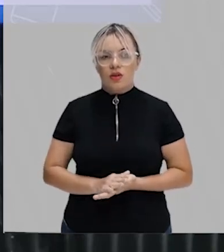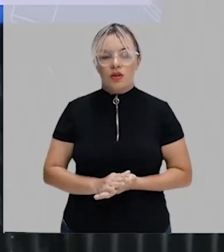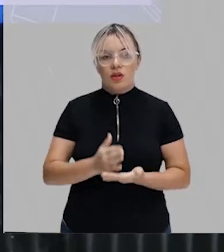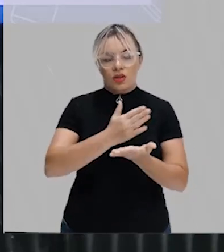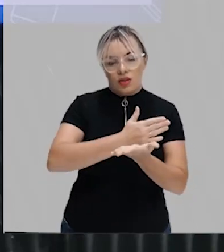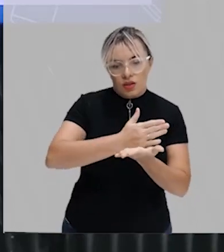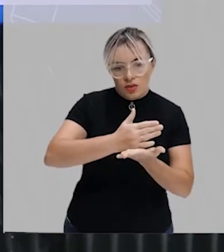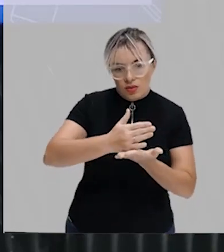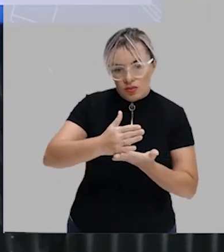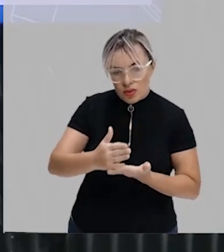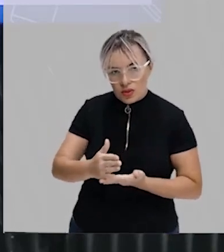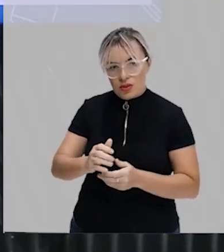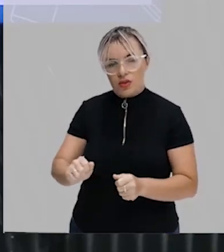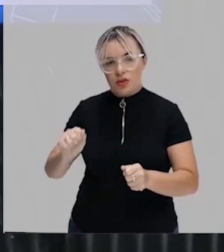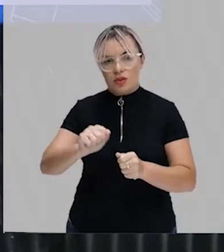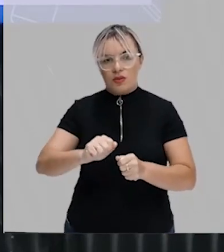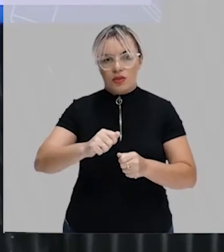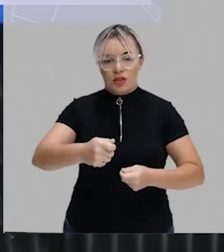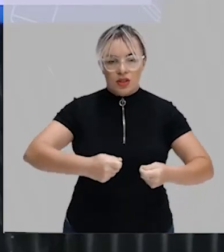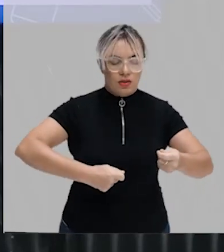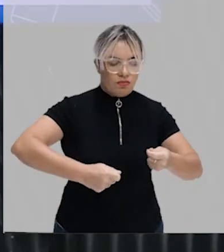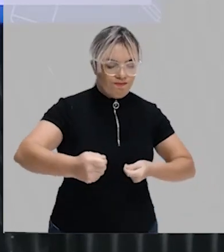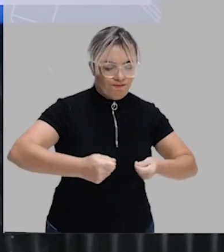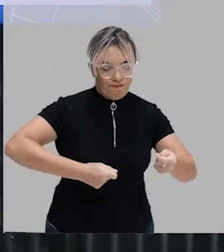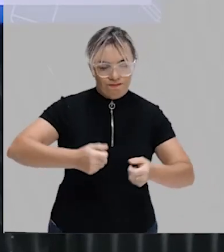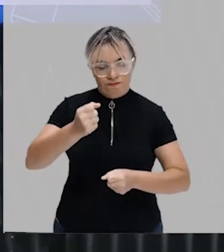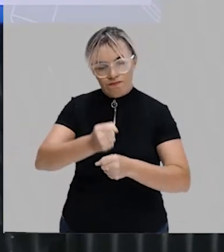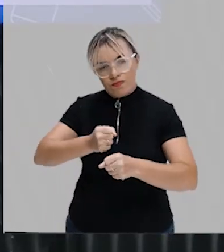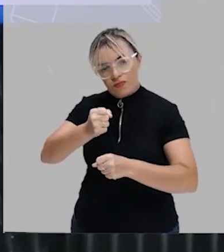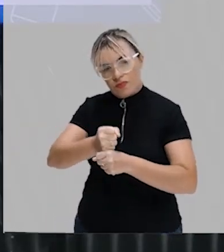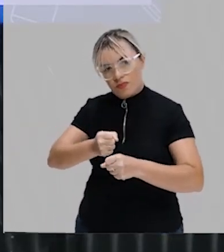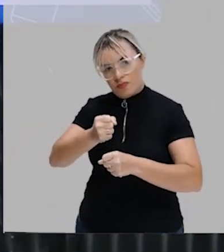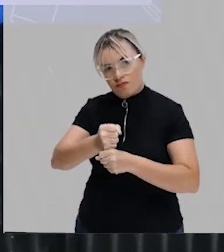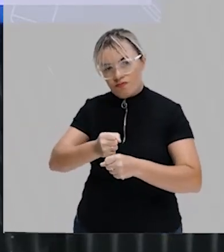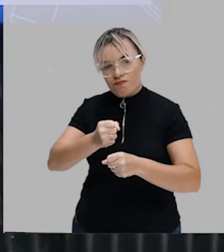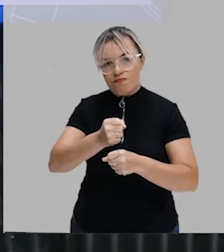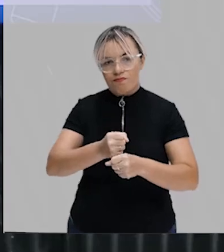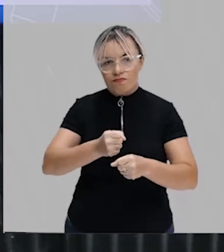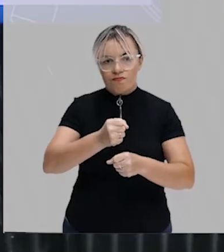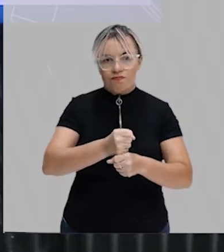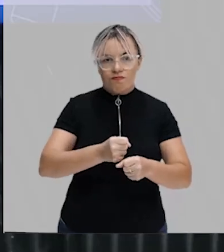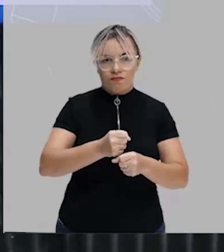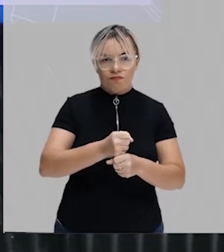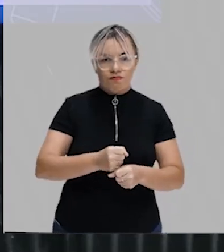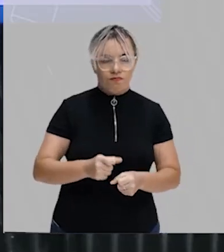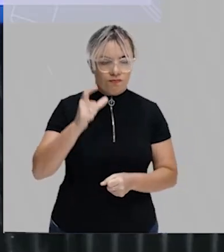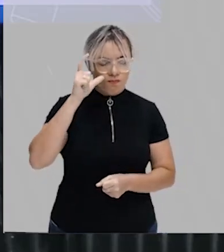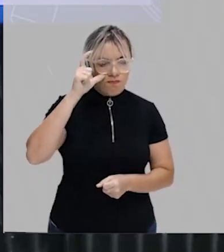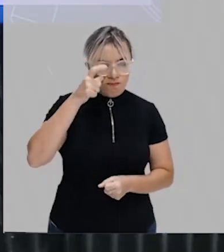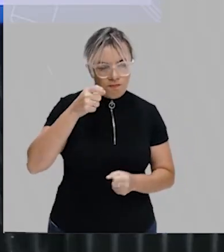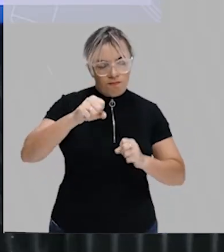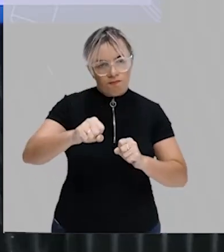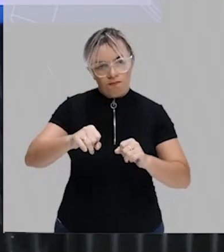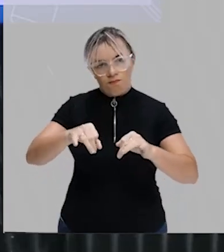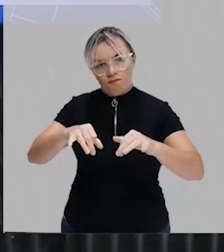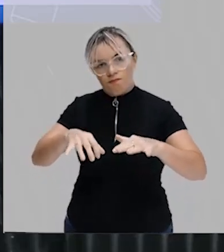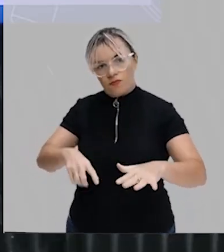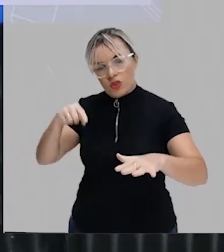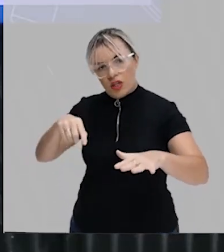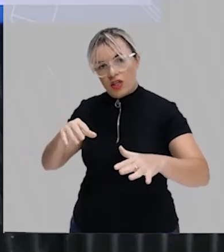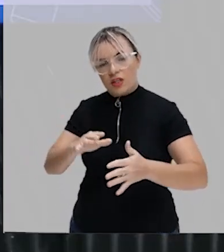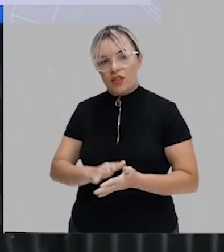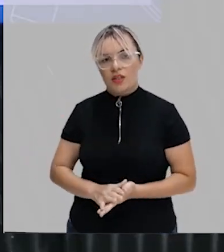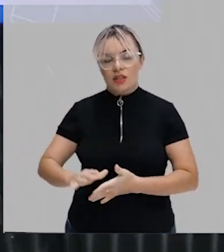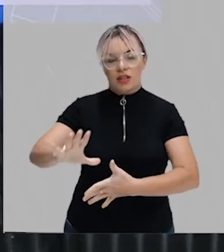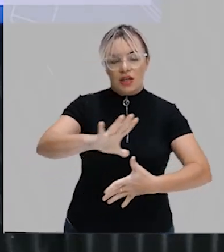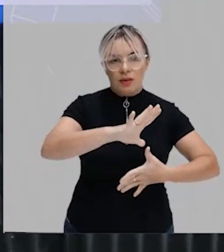realizar a construção dessa ocupação efetiva aqui na América Portuguesa, no